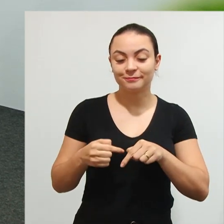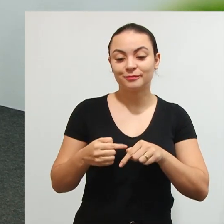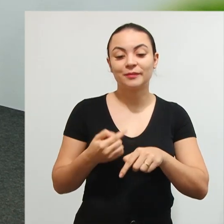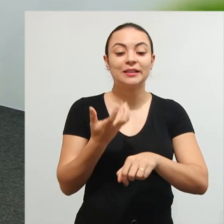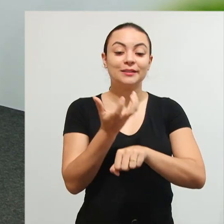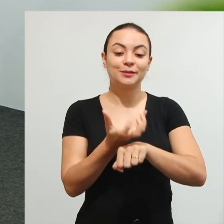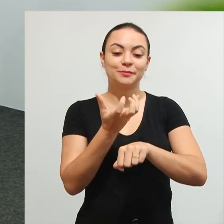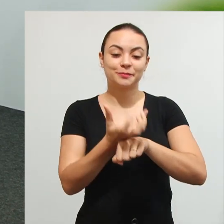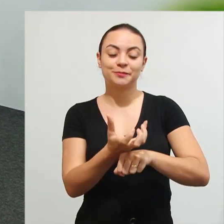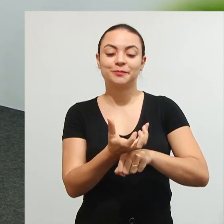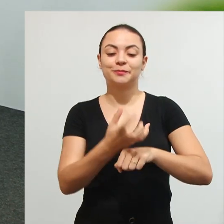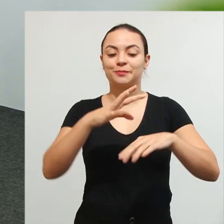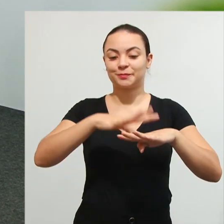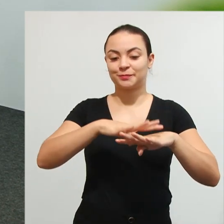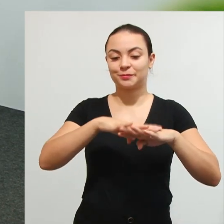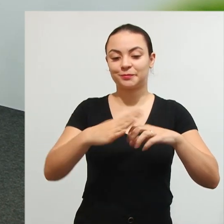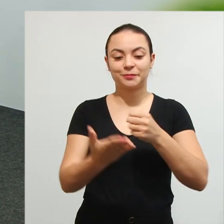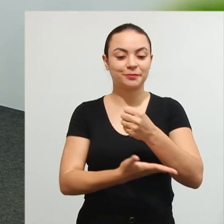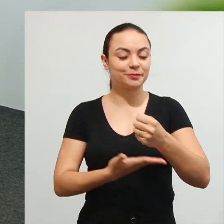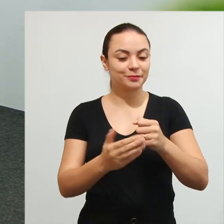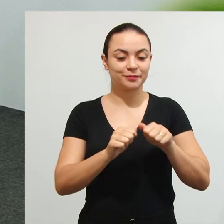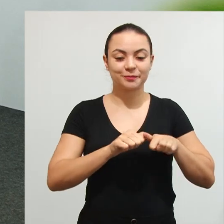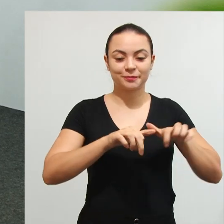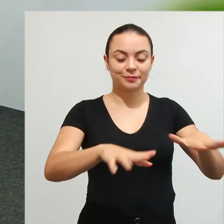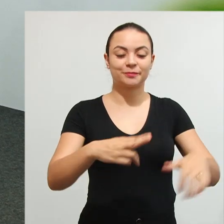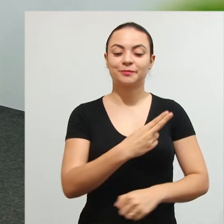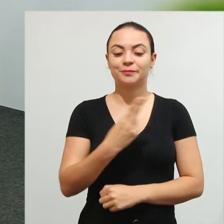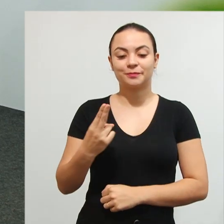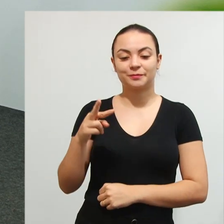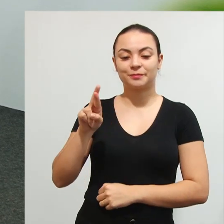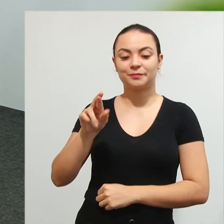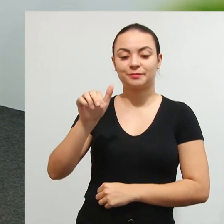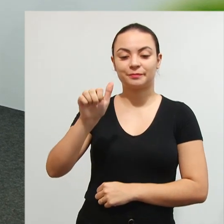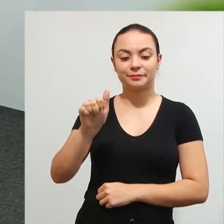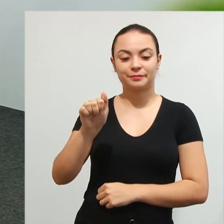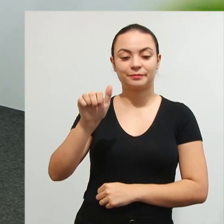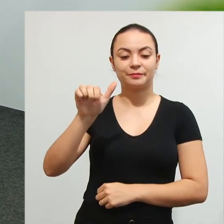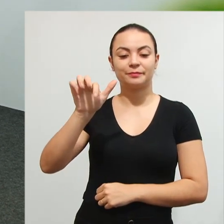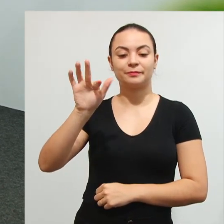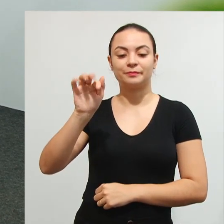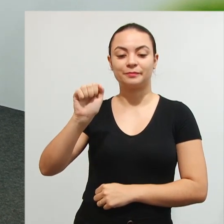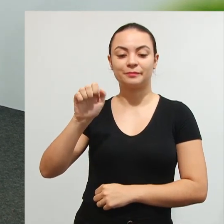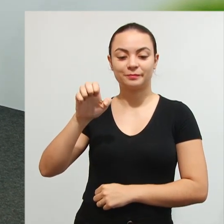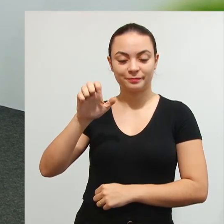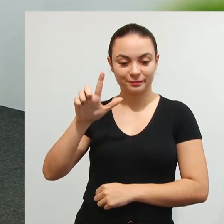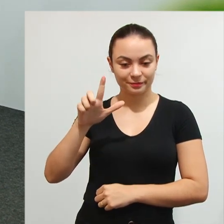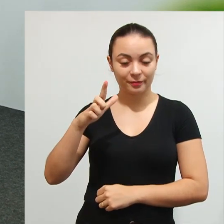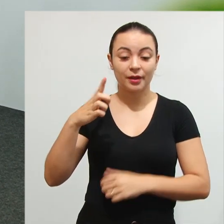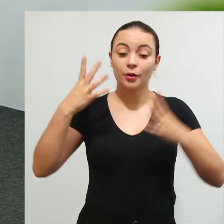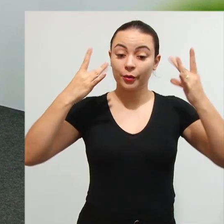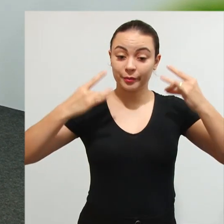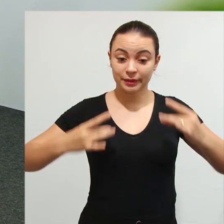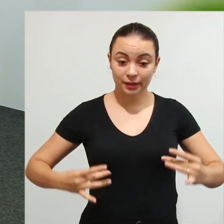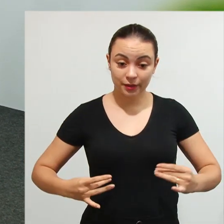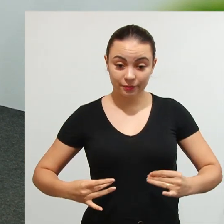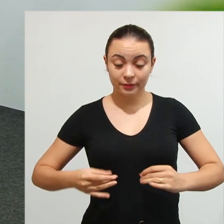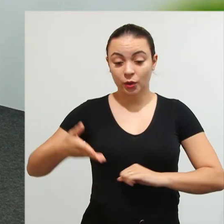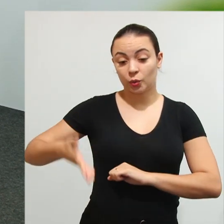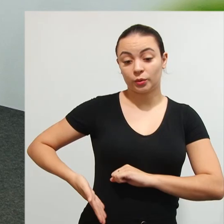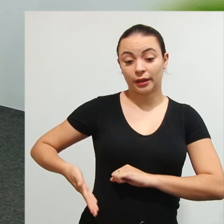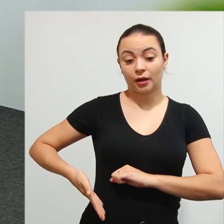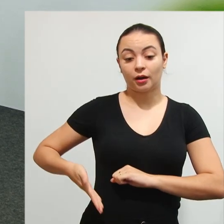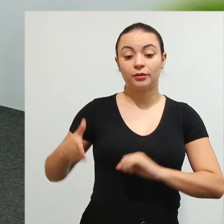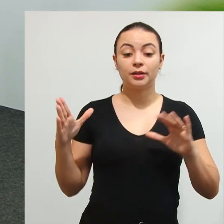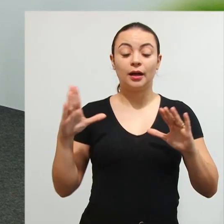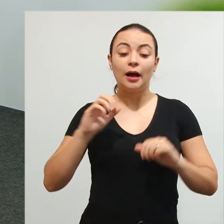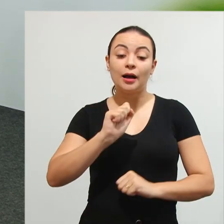básica e aplicada me chamo Rafael link e como áudio de descrição eu estou trajando a calça jeans um sapato